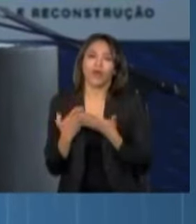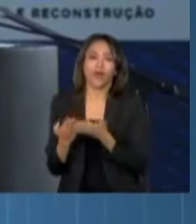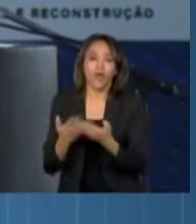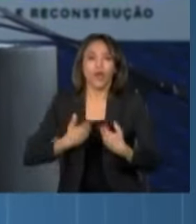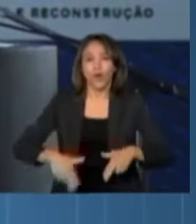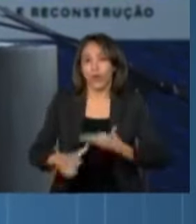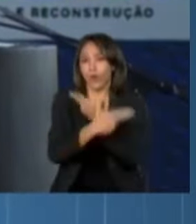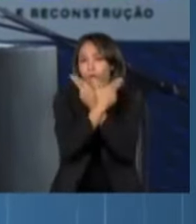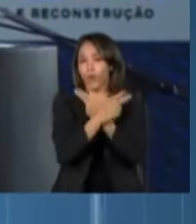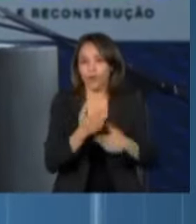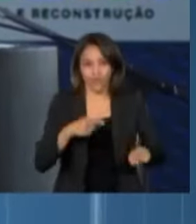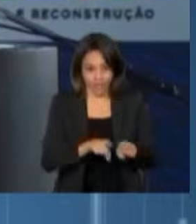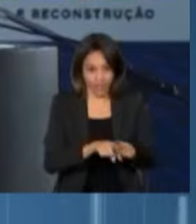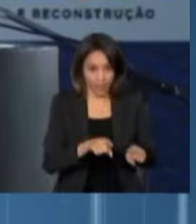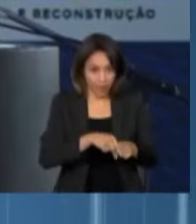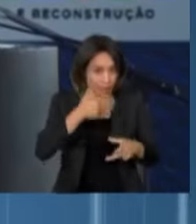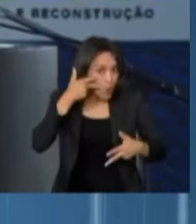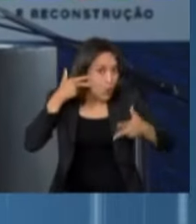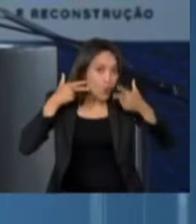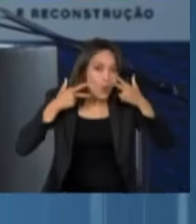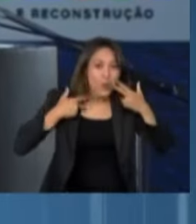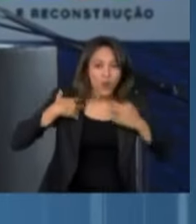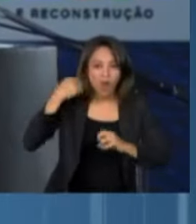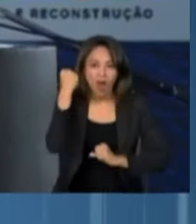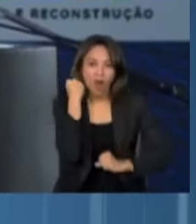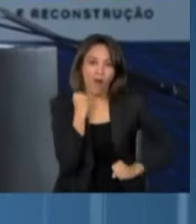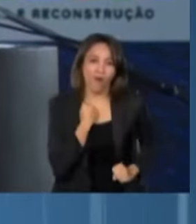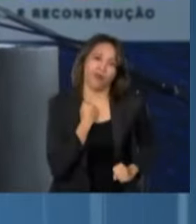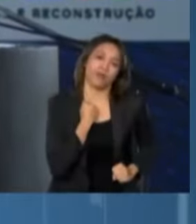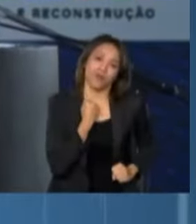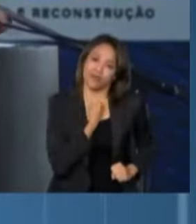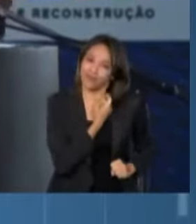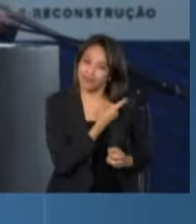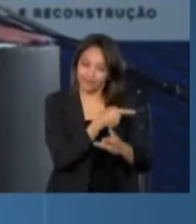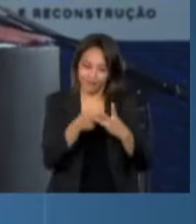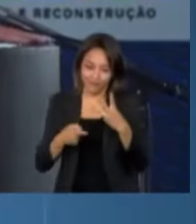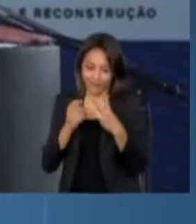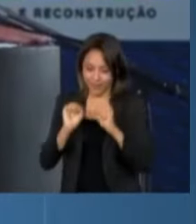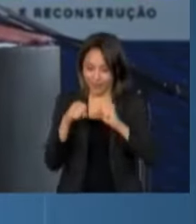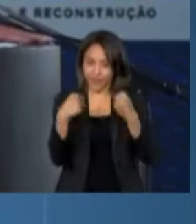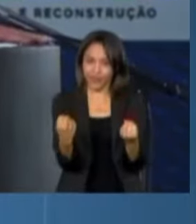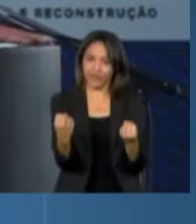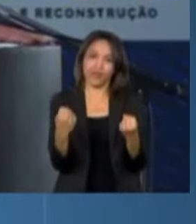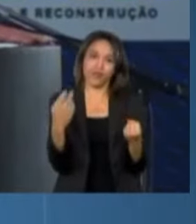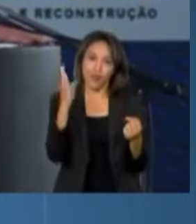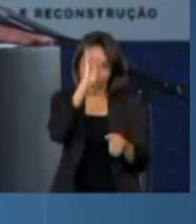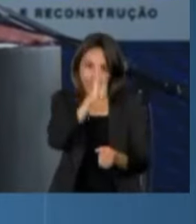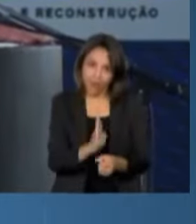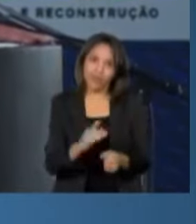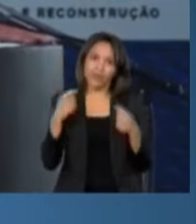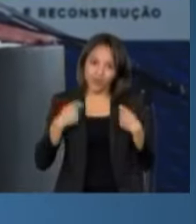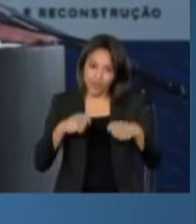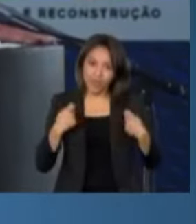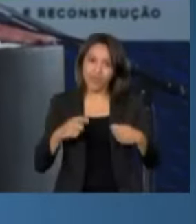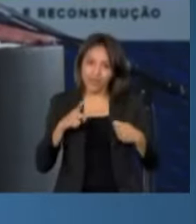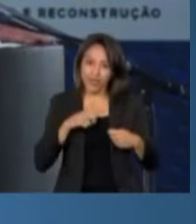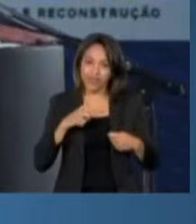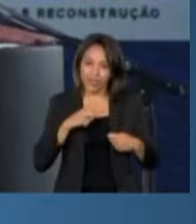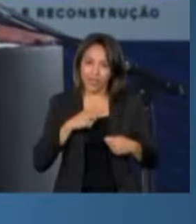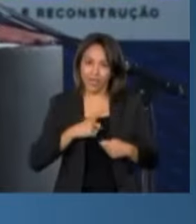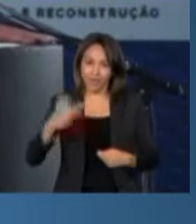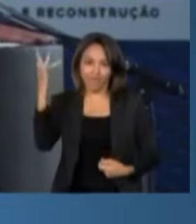de autodefesa, que hoje a gente tem um sistema falho, a gente tem um sistema Astros, que é um sistema de pequeno alcance, que não